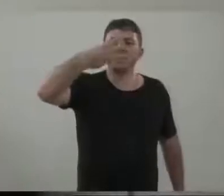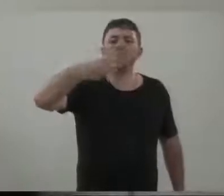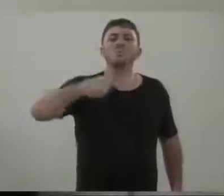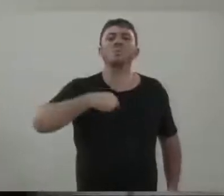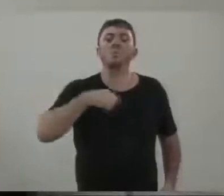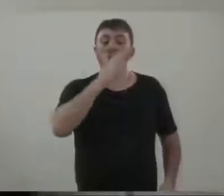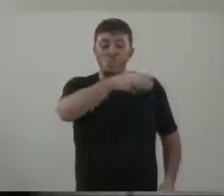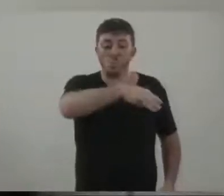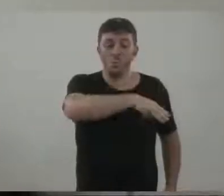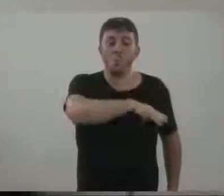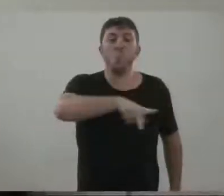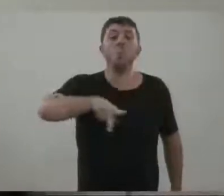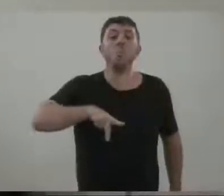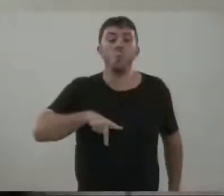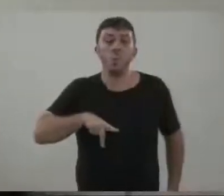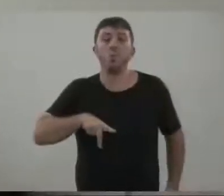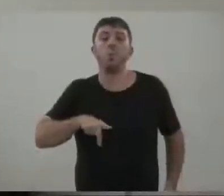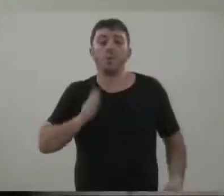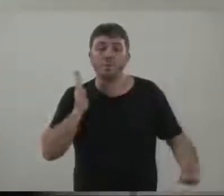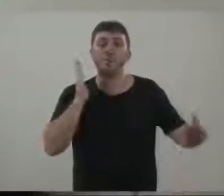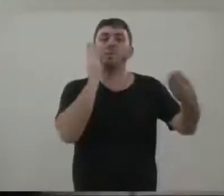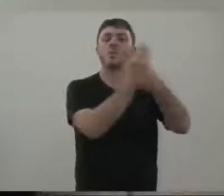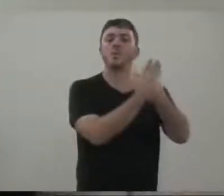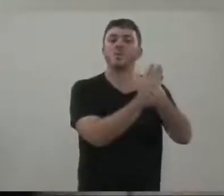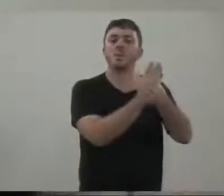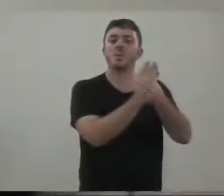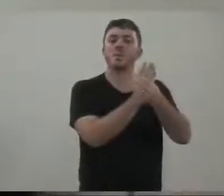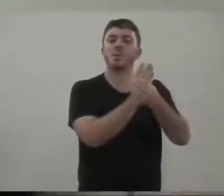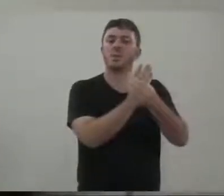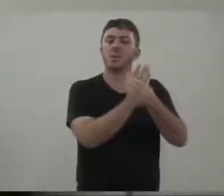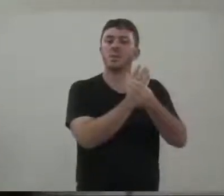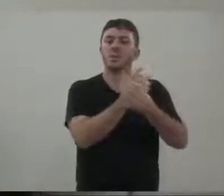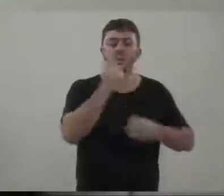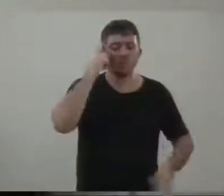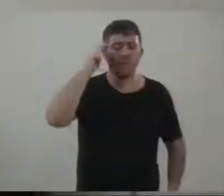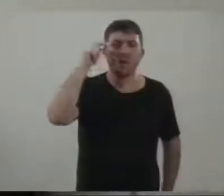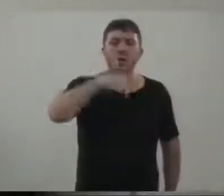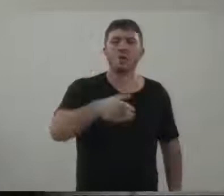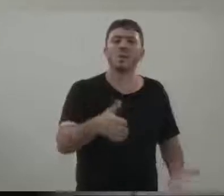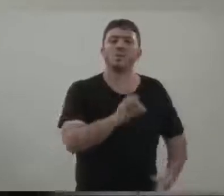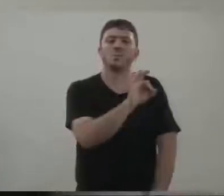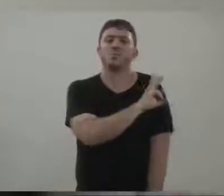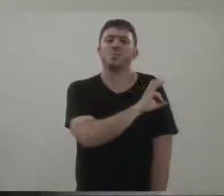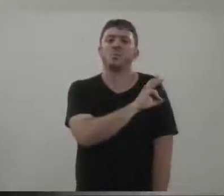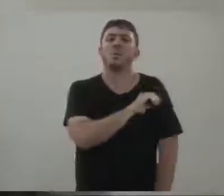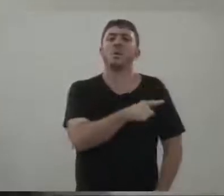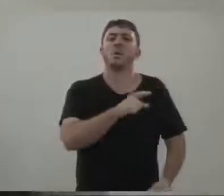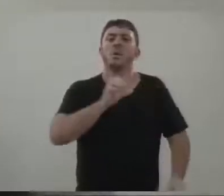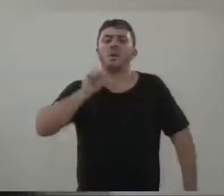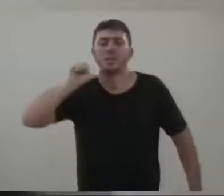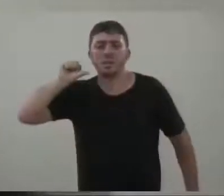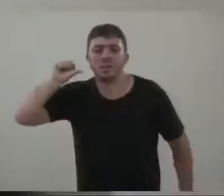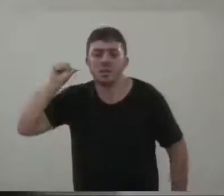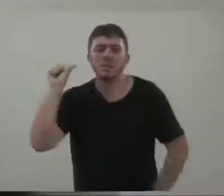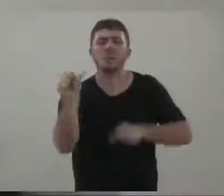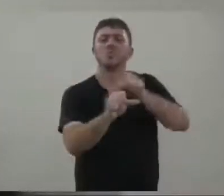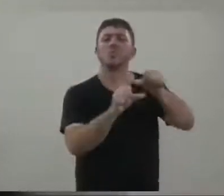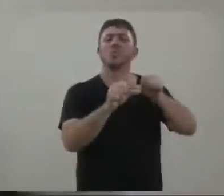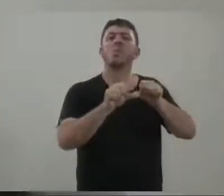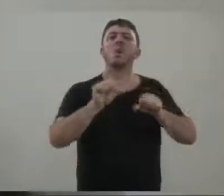conseguimos desmontar a ideia do atual governo, que era transformar aquele espaço num